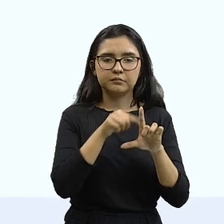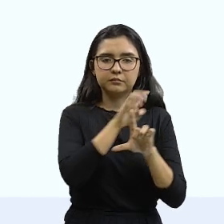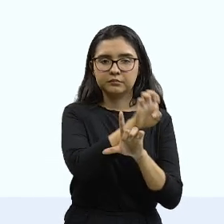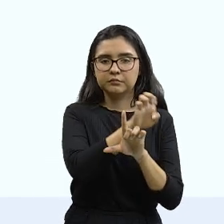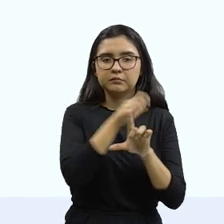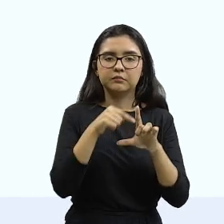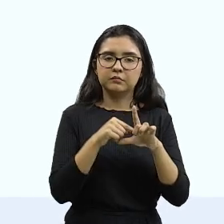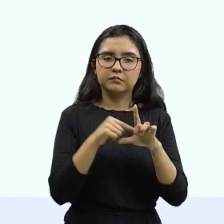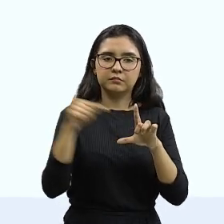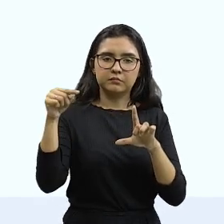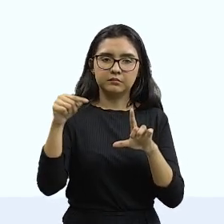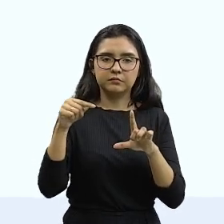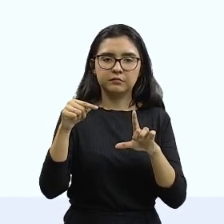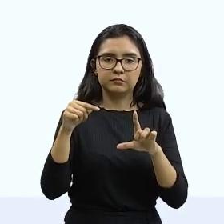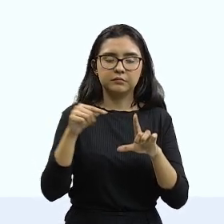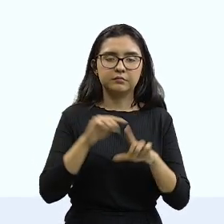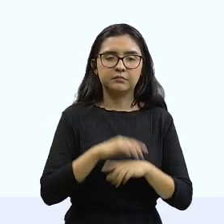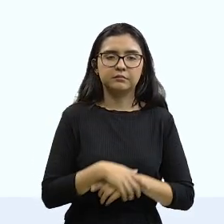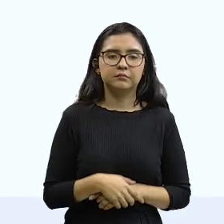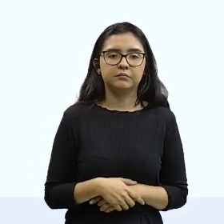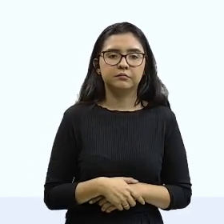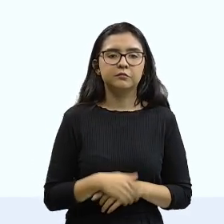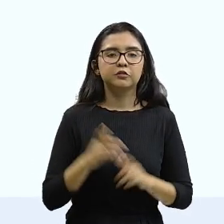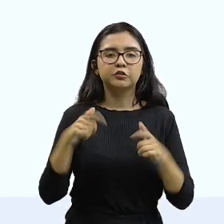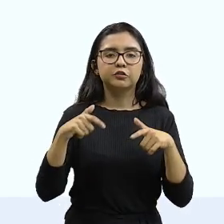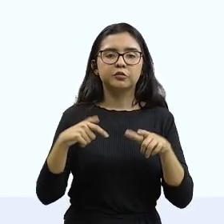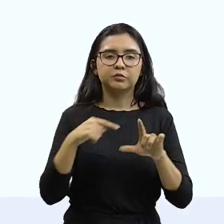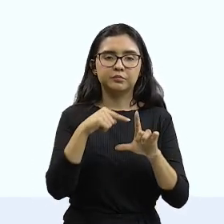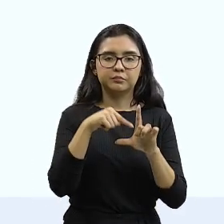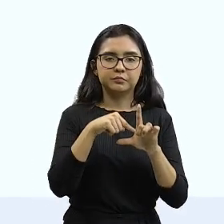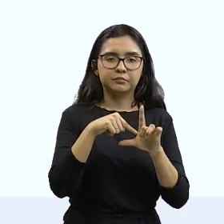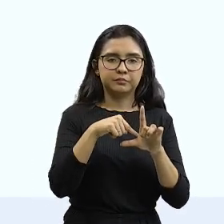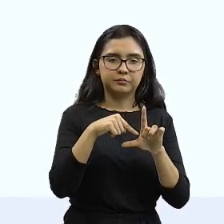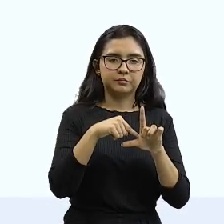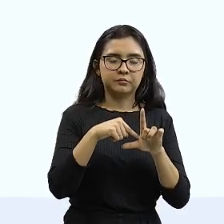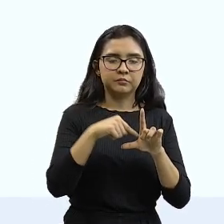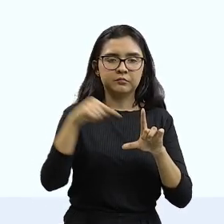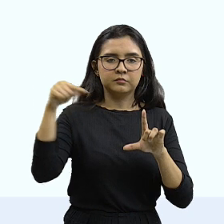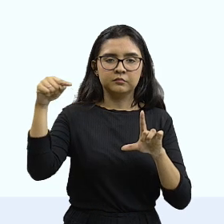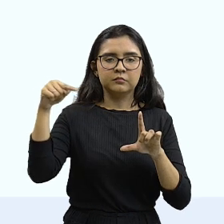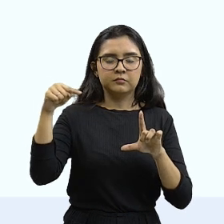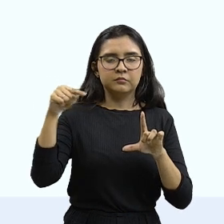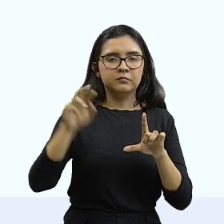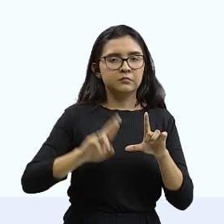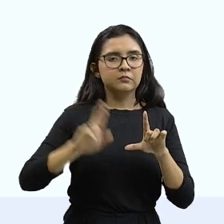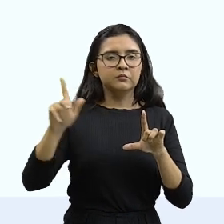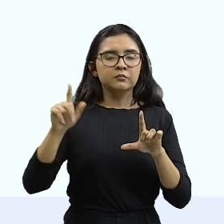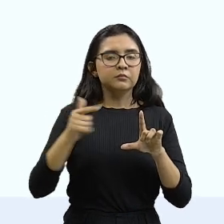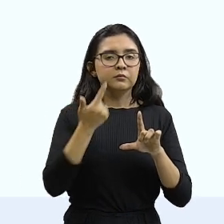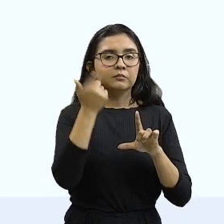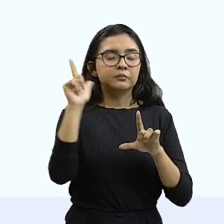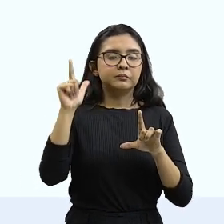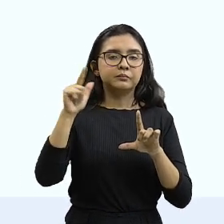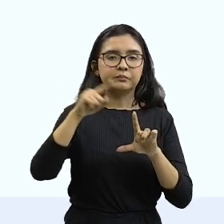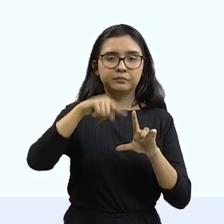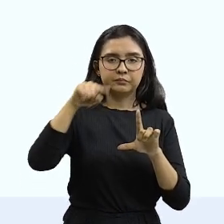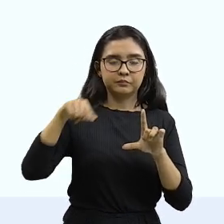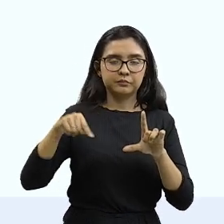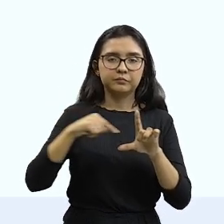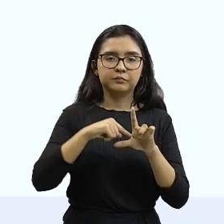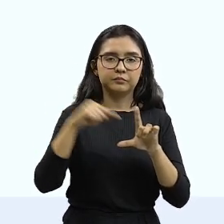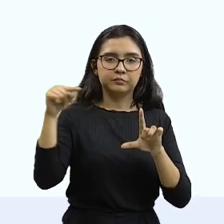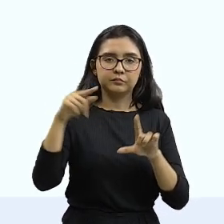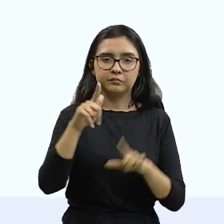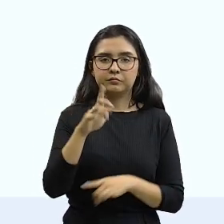L', tá? Saindo de onde? De fora da origem, diferente do gráfico do gerador e